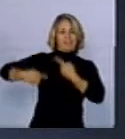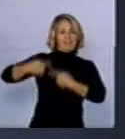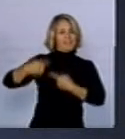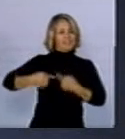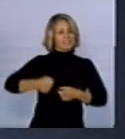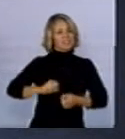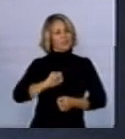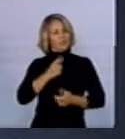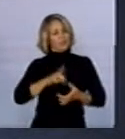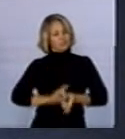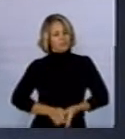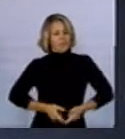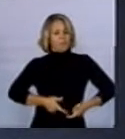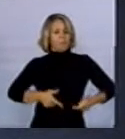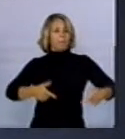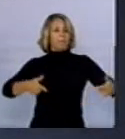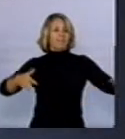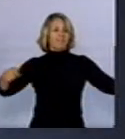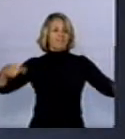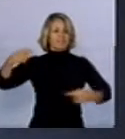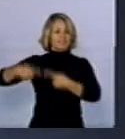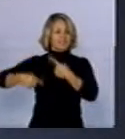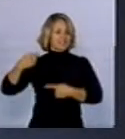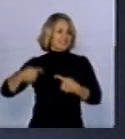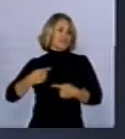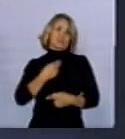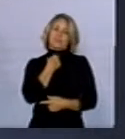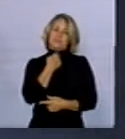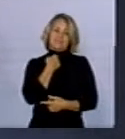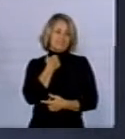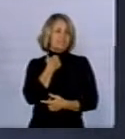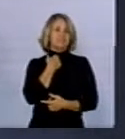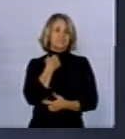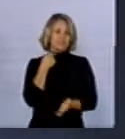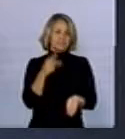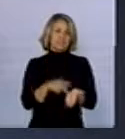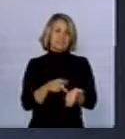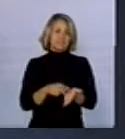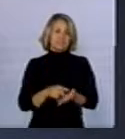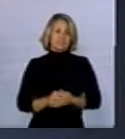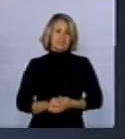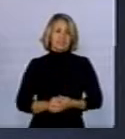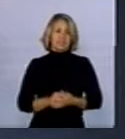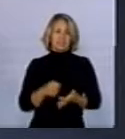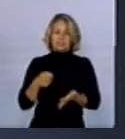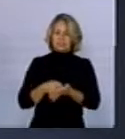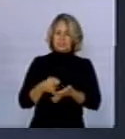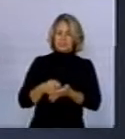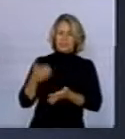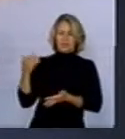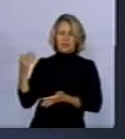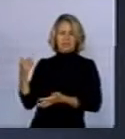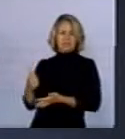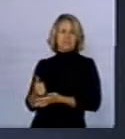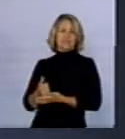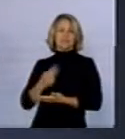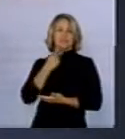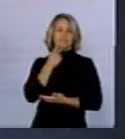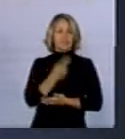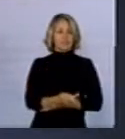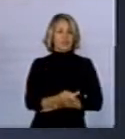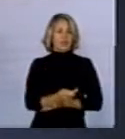concorrência. Não faz absolutamente nenhum sentido com todas as vênias do legislador, que tentou, de forma